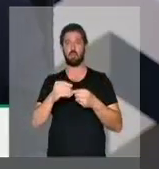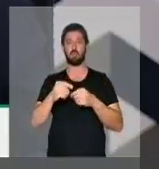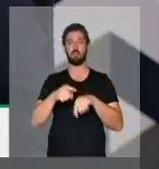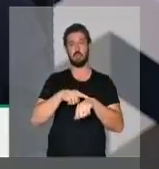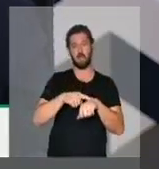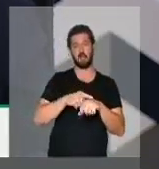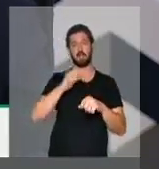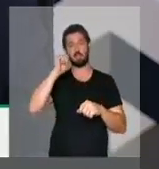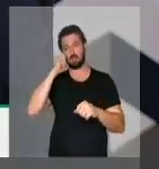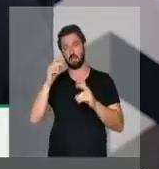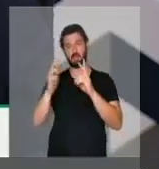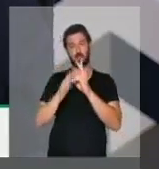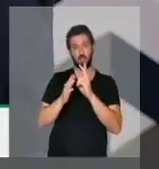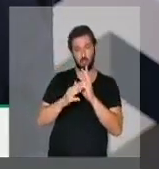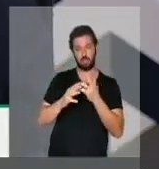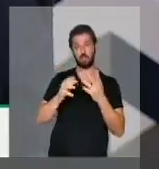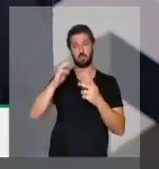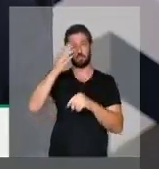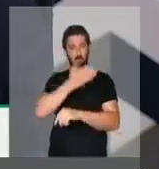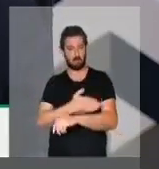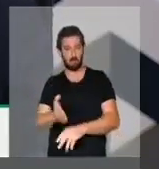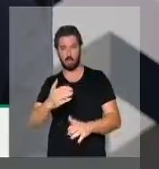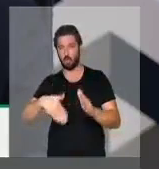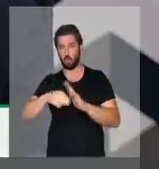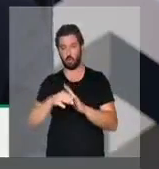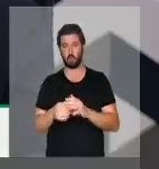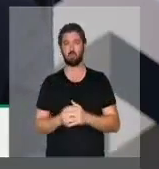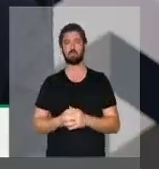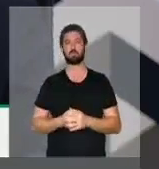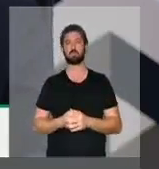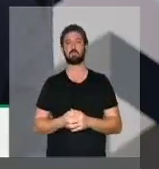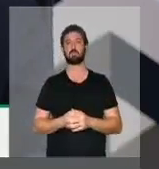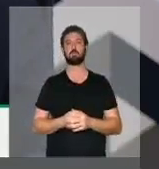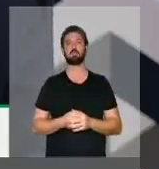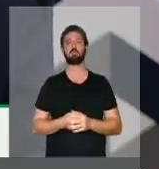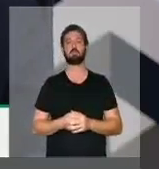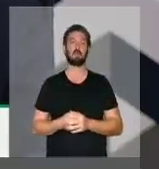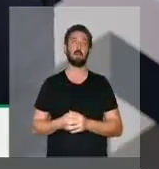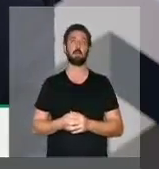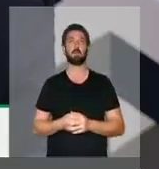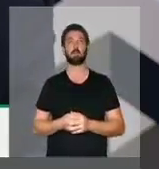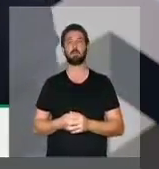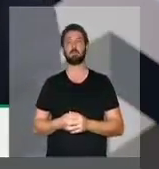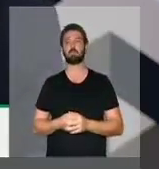miscigenação racial, o maior que a história já conheceu.